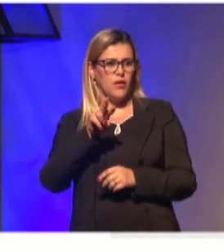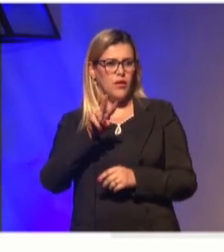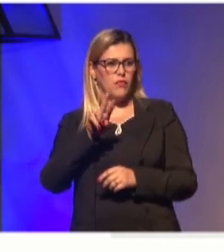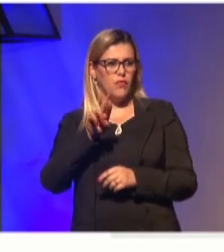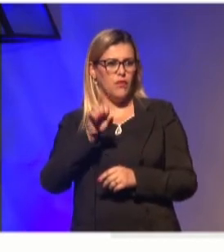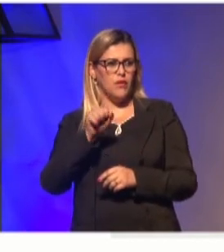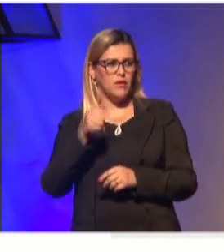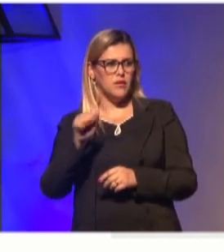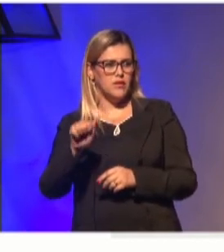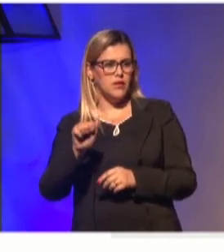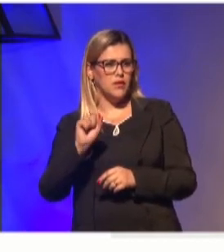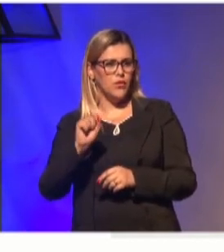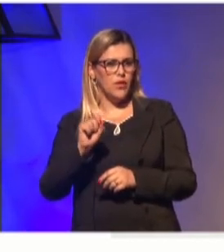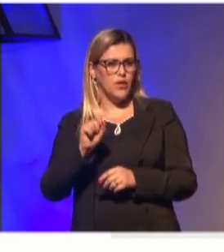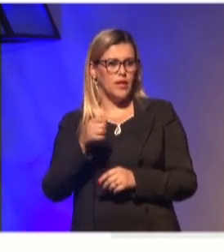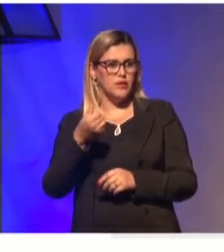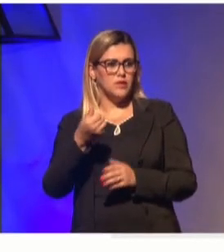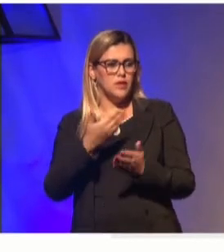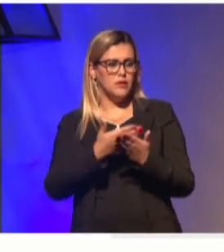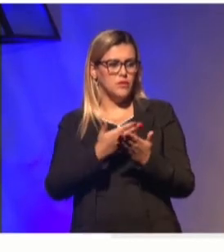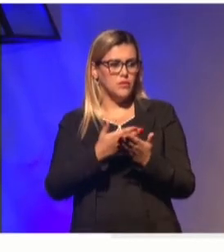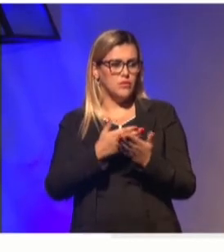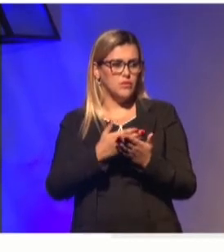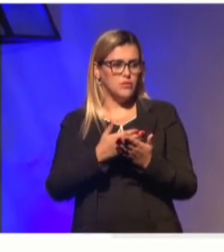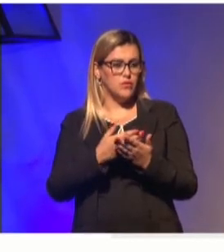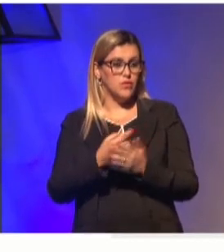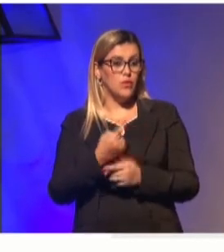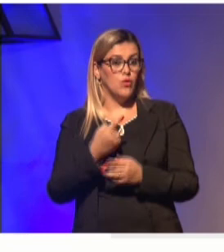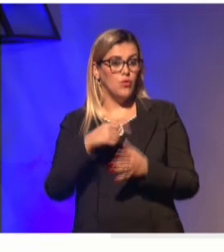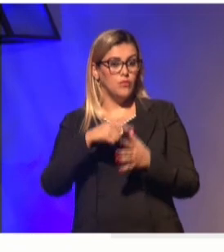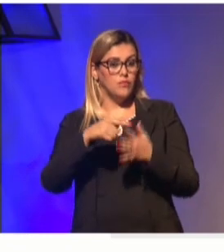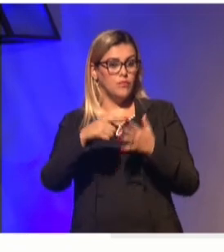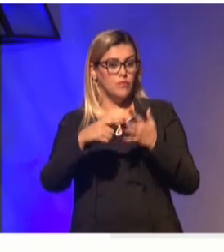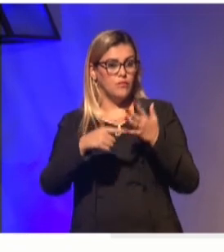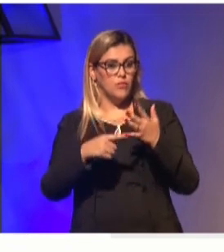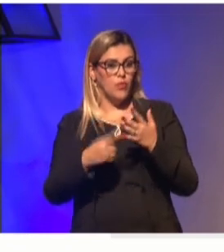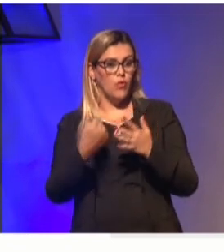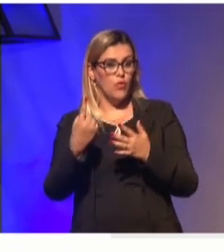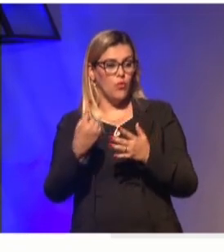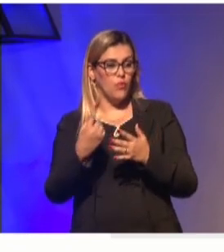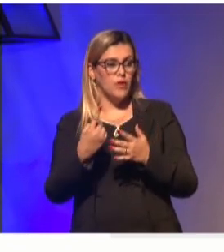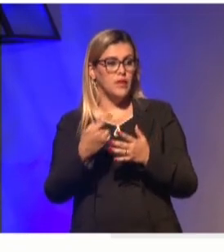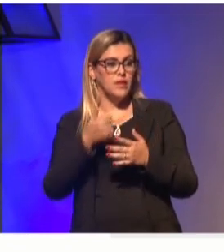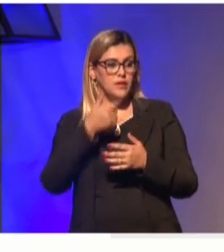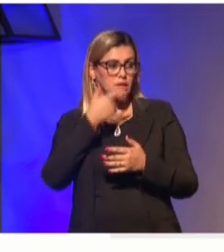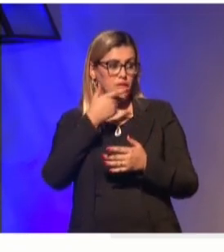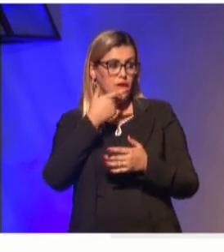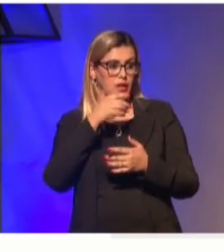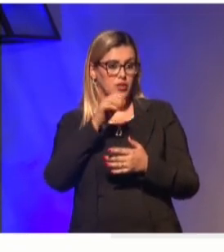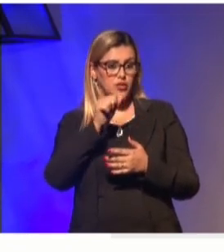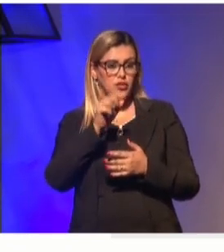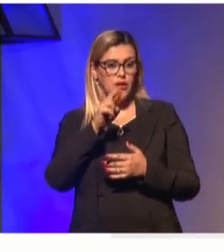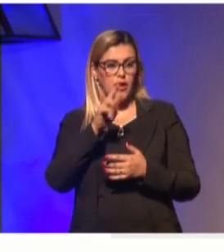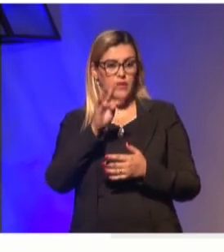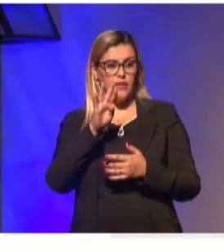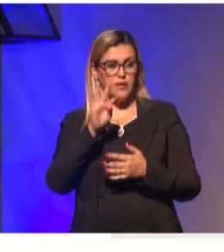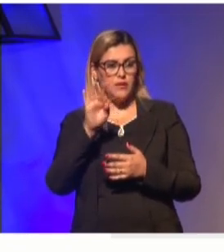identifica 6 estudos, um deles ainda falando sobre osteoartrite, não sei porque na busca